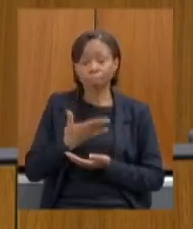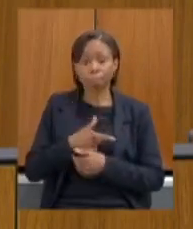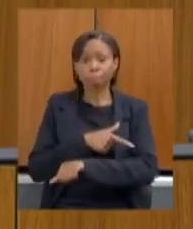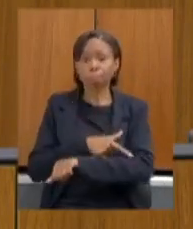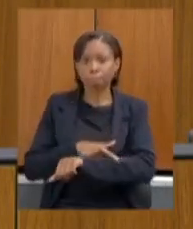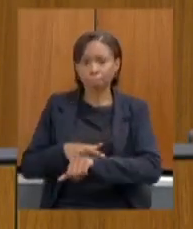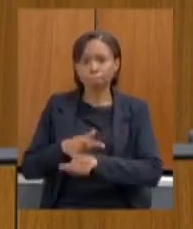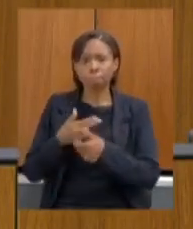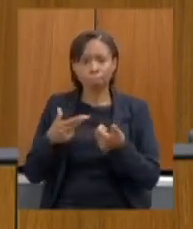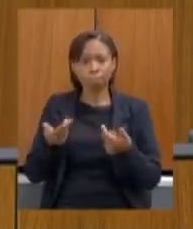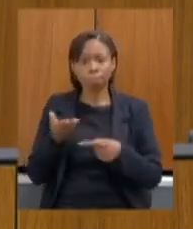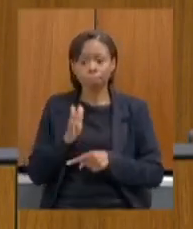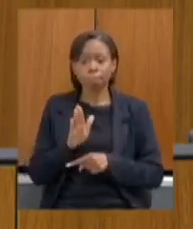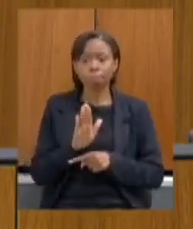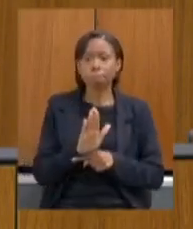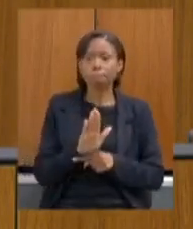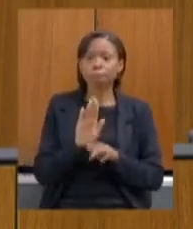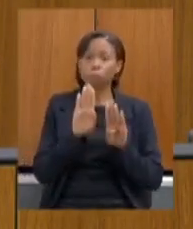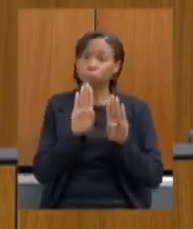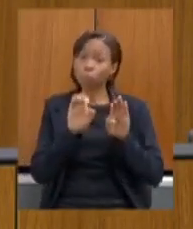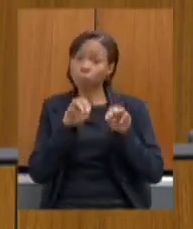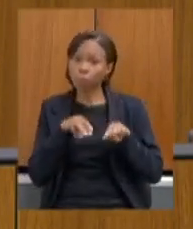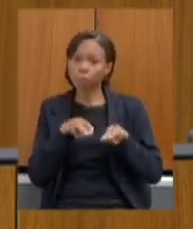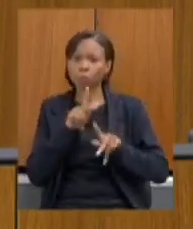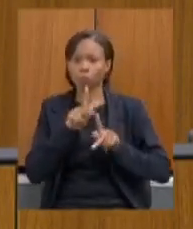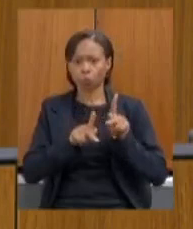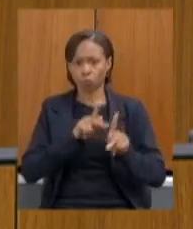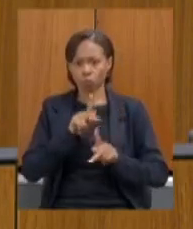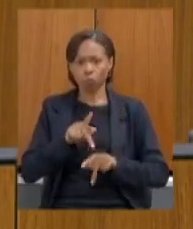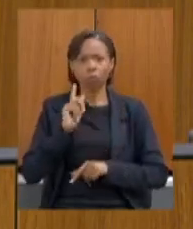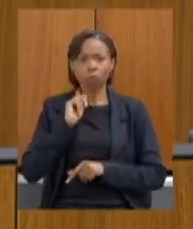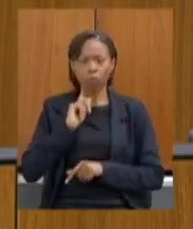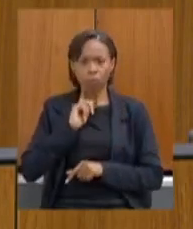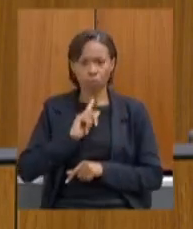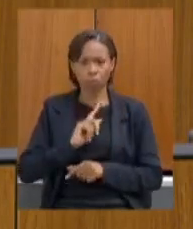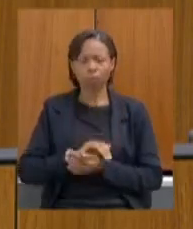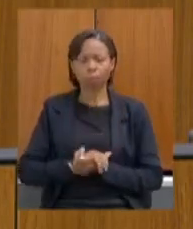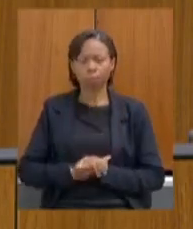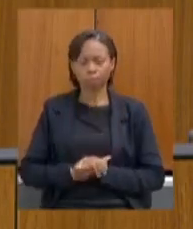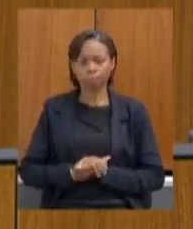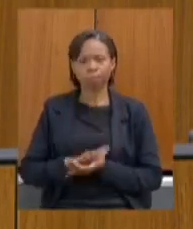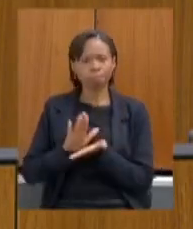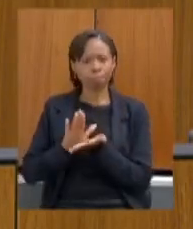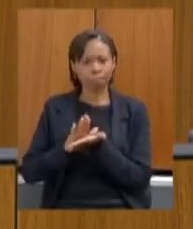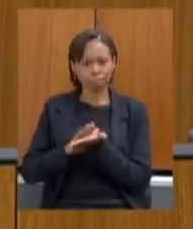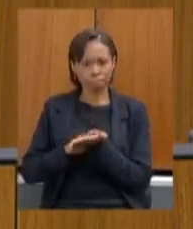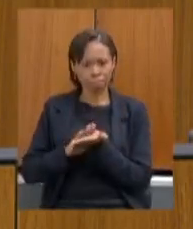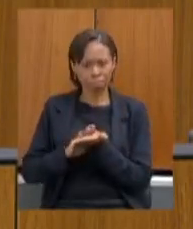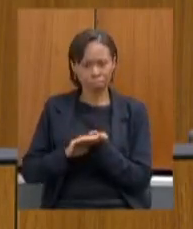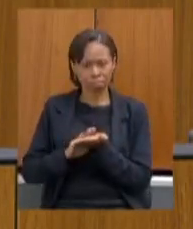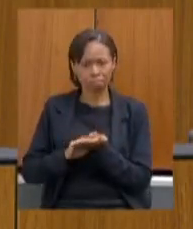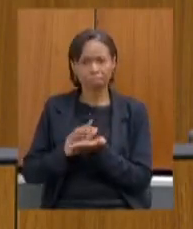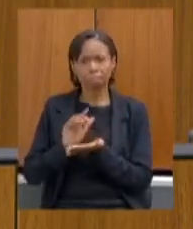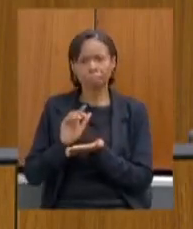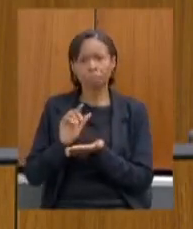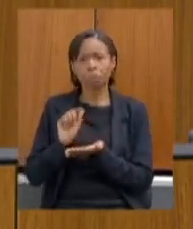são para o bem do povo mineiro. E eu queria enlouquecer aqui e agradecer muito quando o governador Romeu Zema